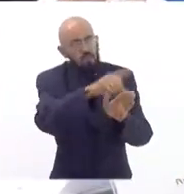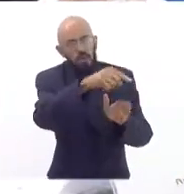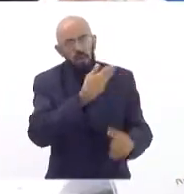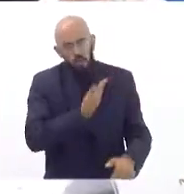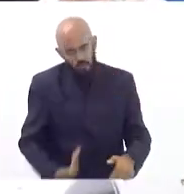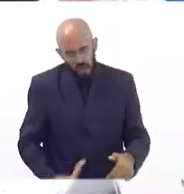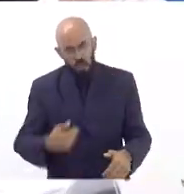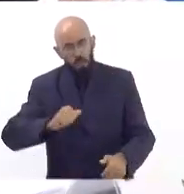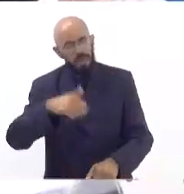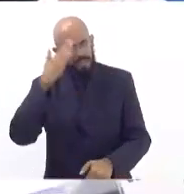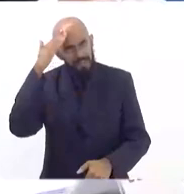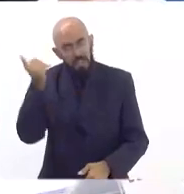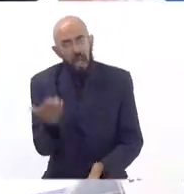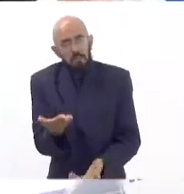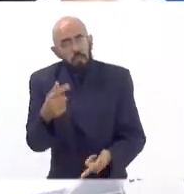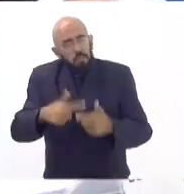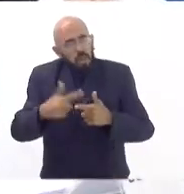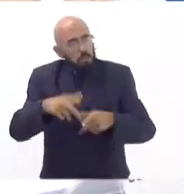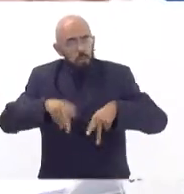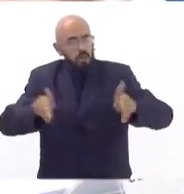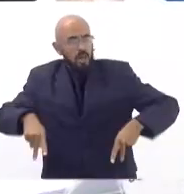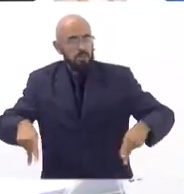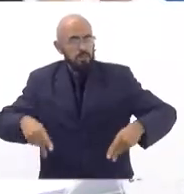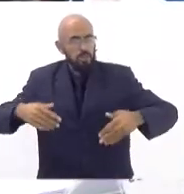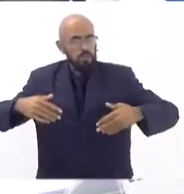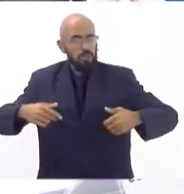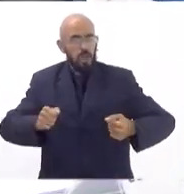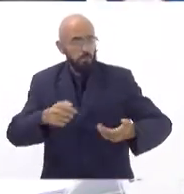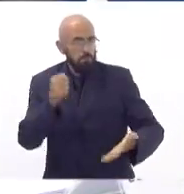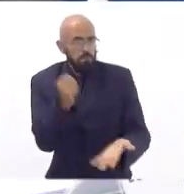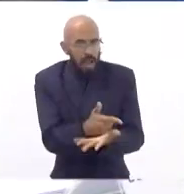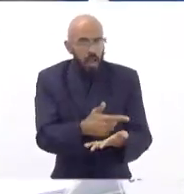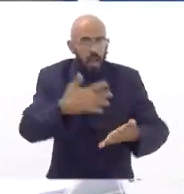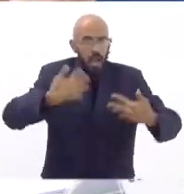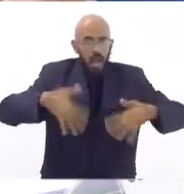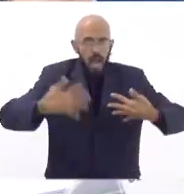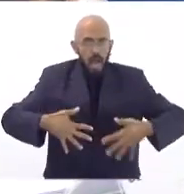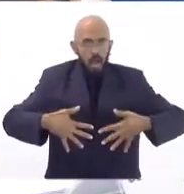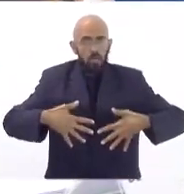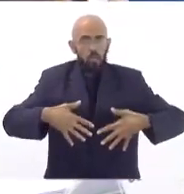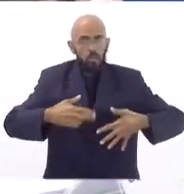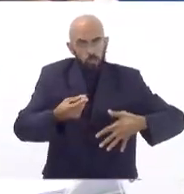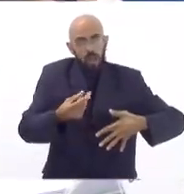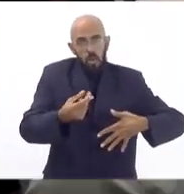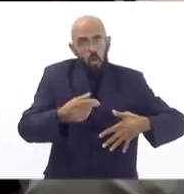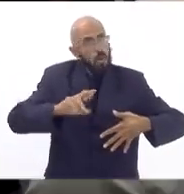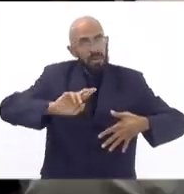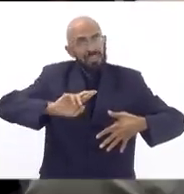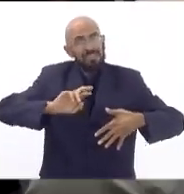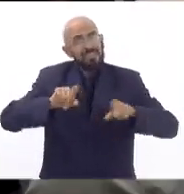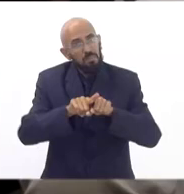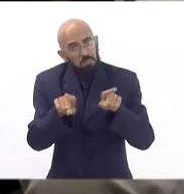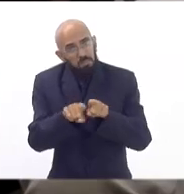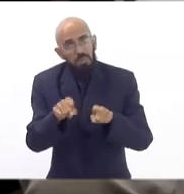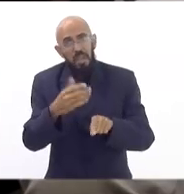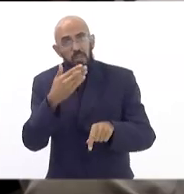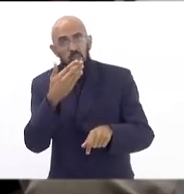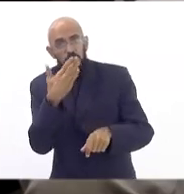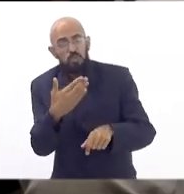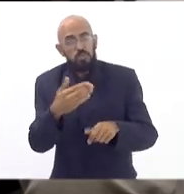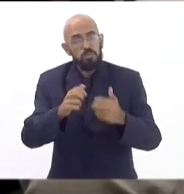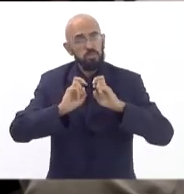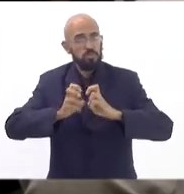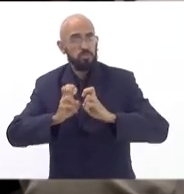Por que tome conhecimento porque a população está pagando o preço muito caro não só da tarifa Mas da forma que é transportado há 15 dias